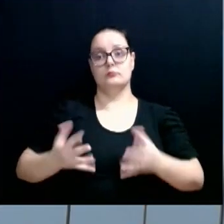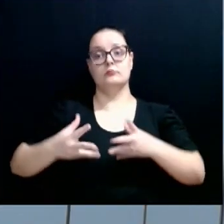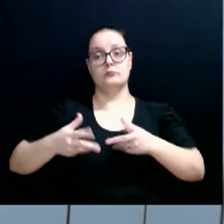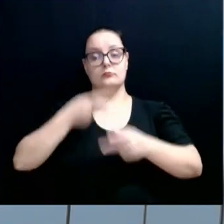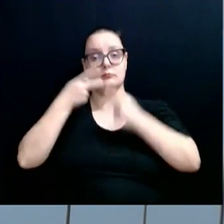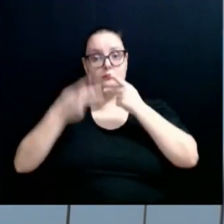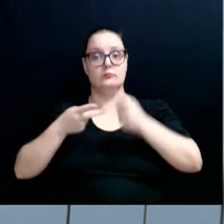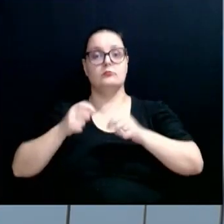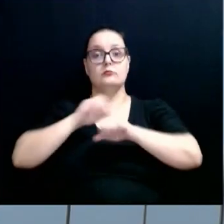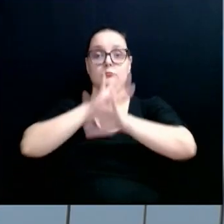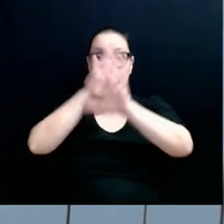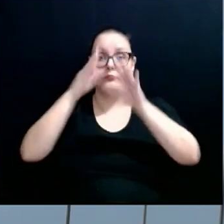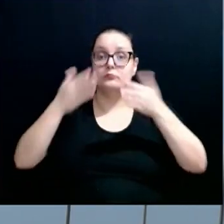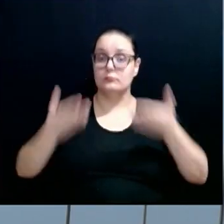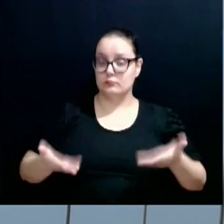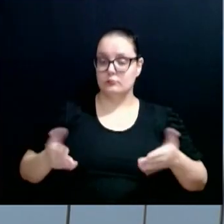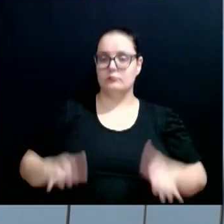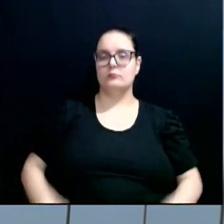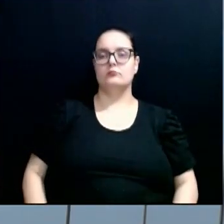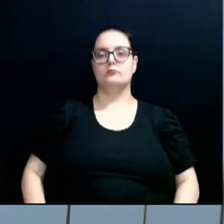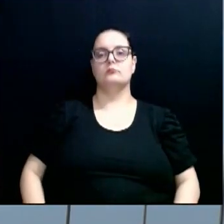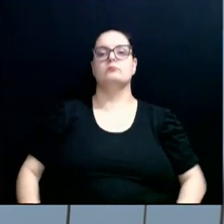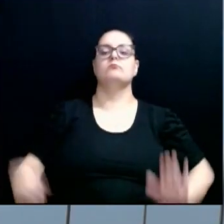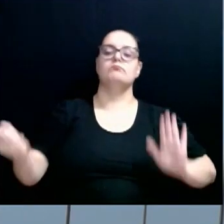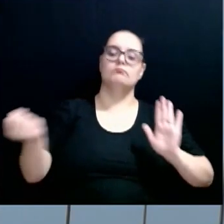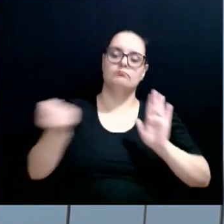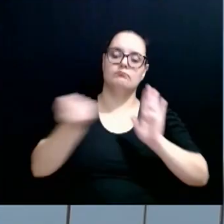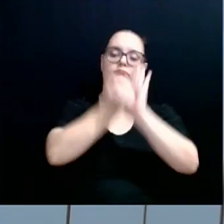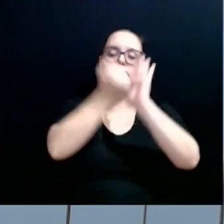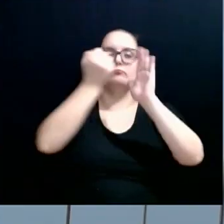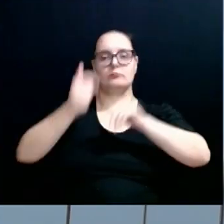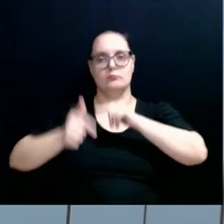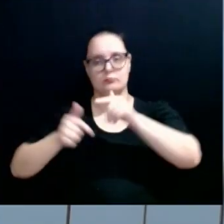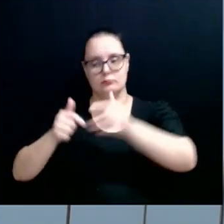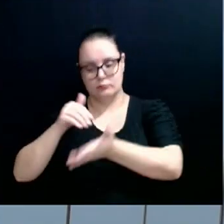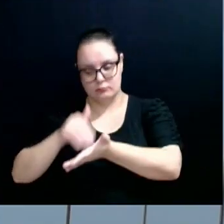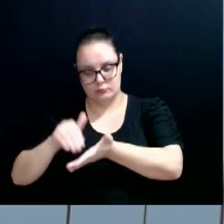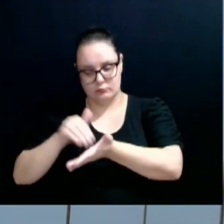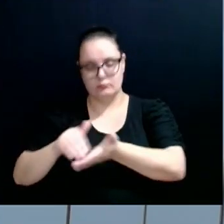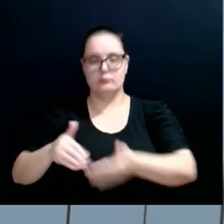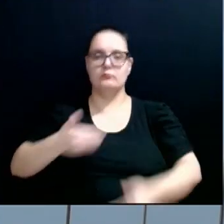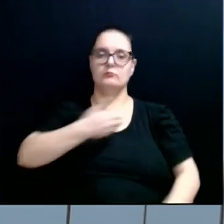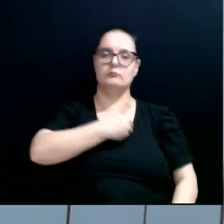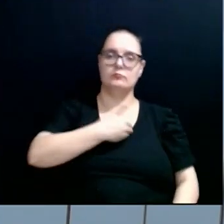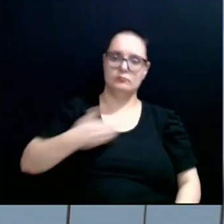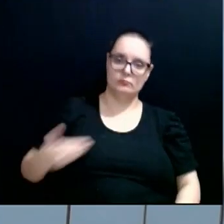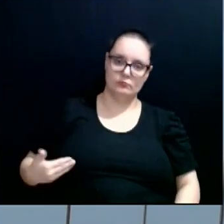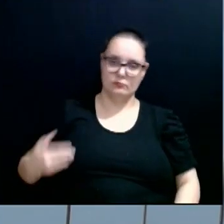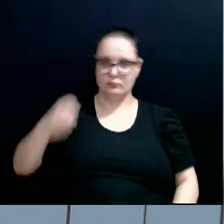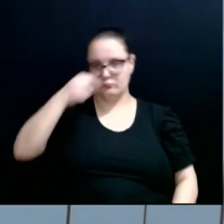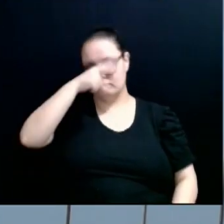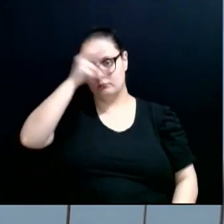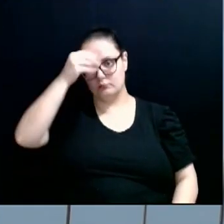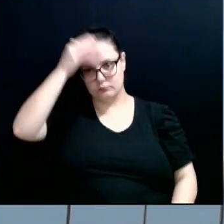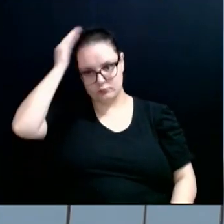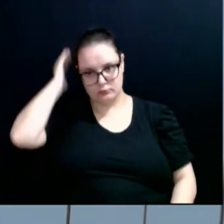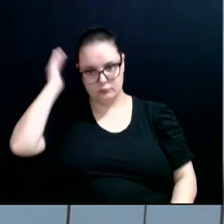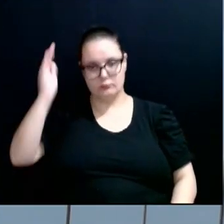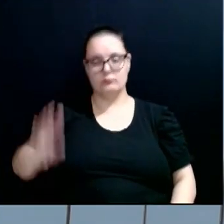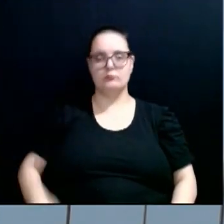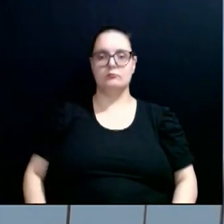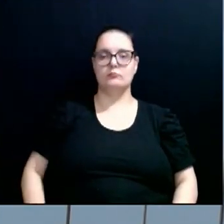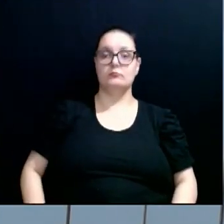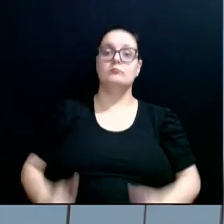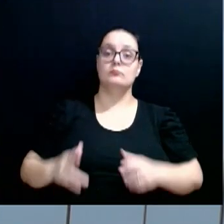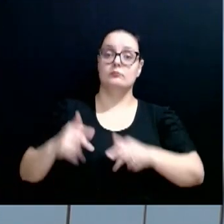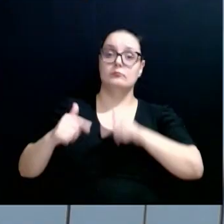transparência, autentica o trabalho que a Secretaria e o governo do prefeito Dario Saad como um trabalho